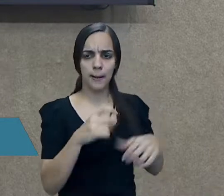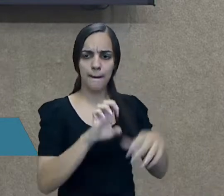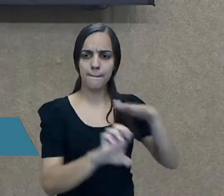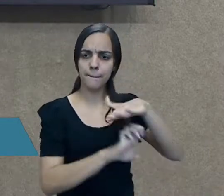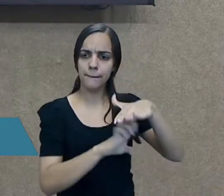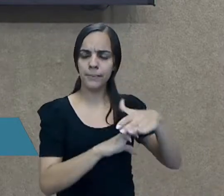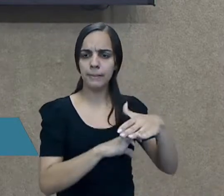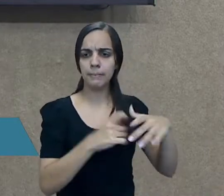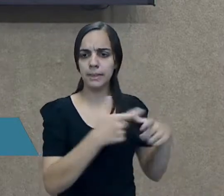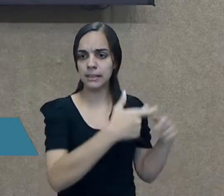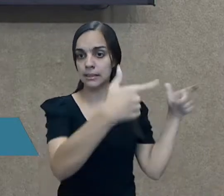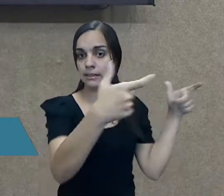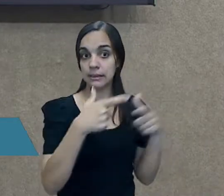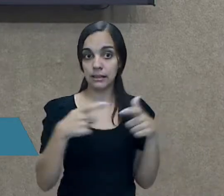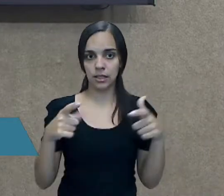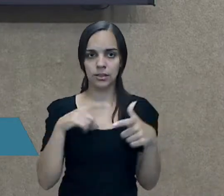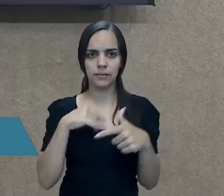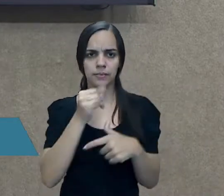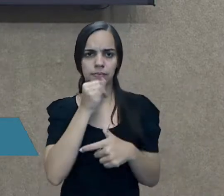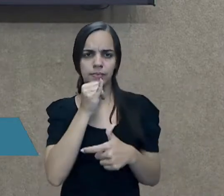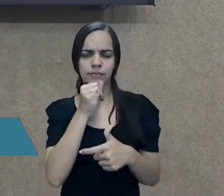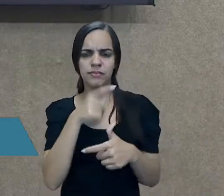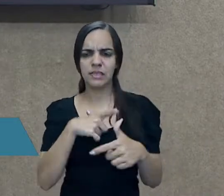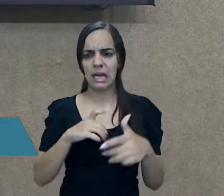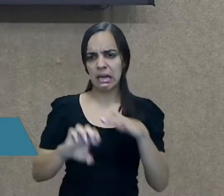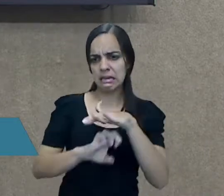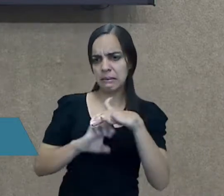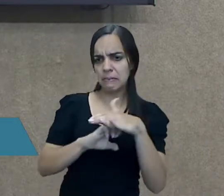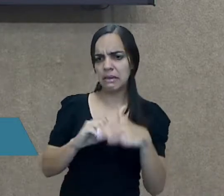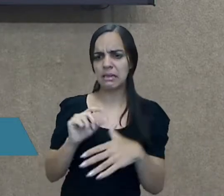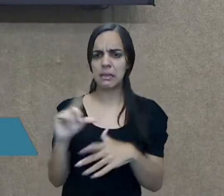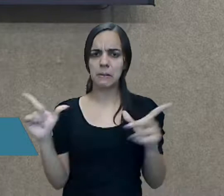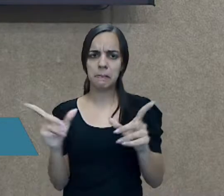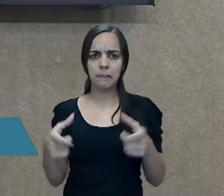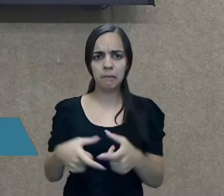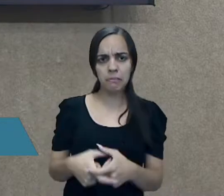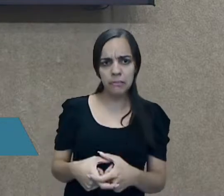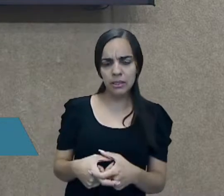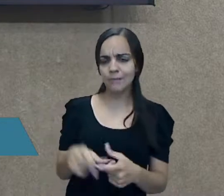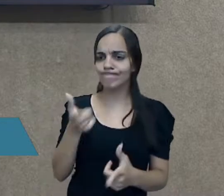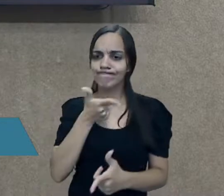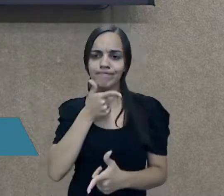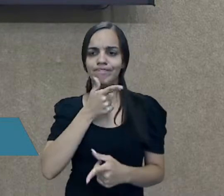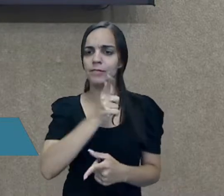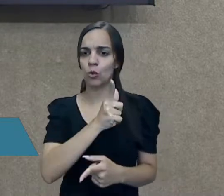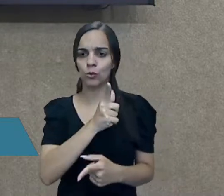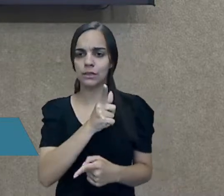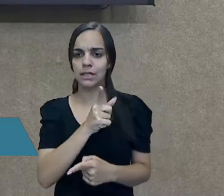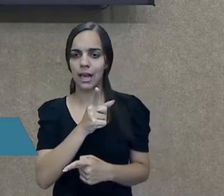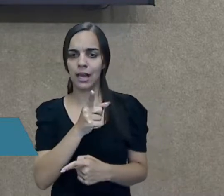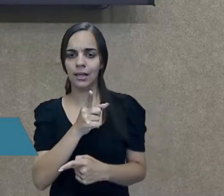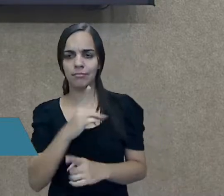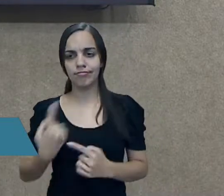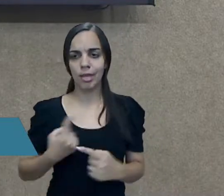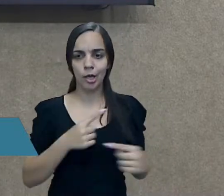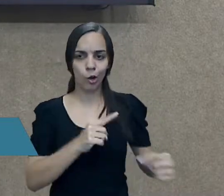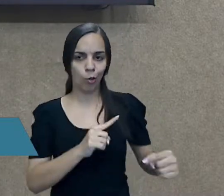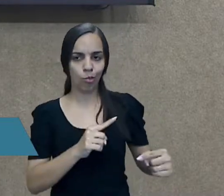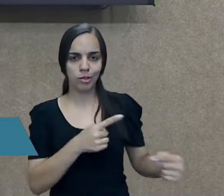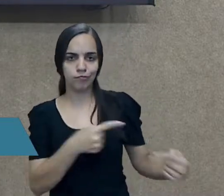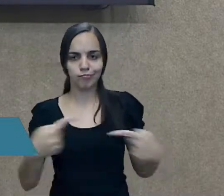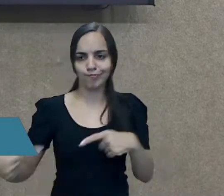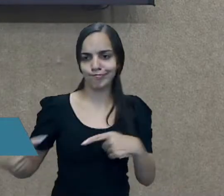dia. Com isso, as pequenas empresas não aguentam concorrer com as grandes e acabam